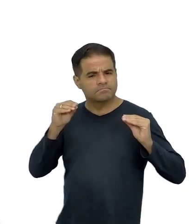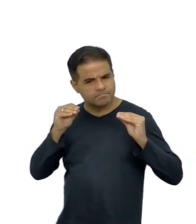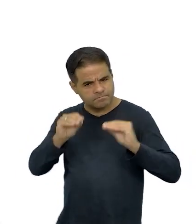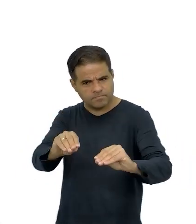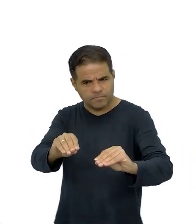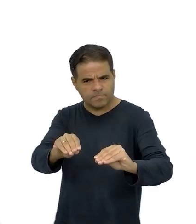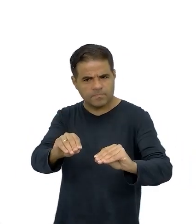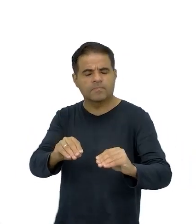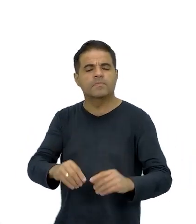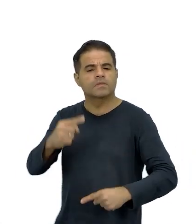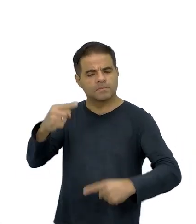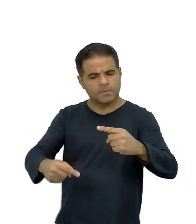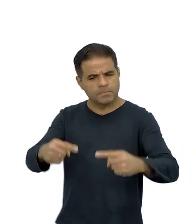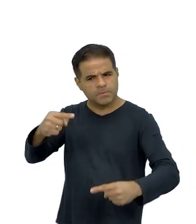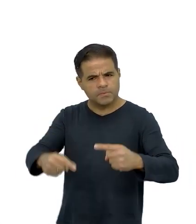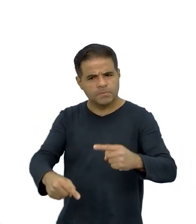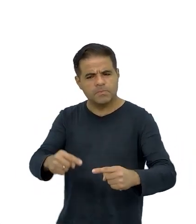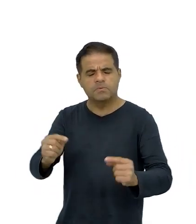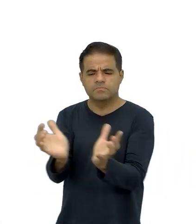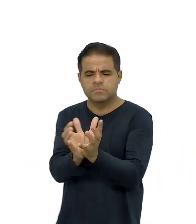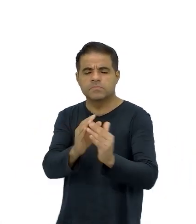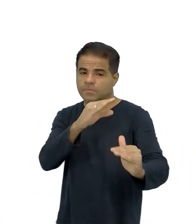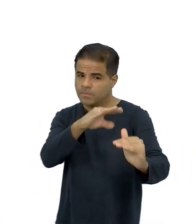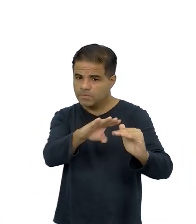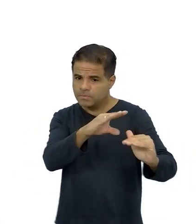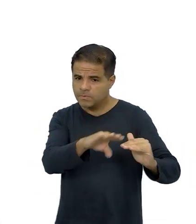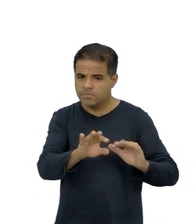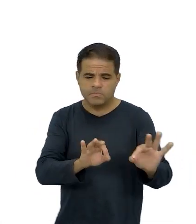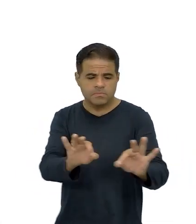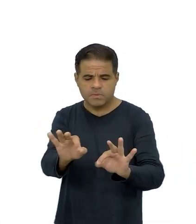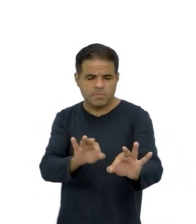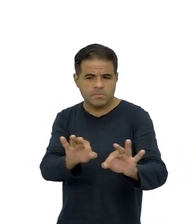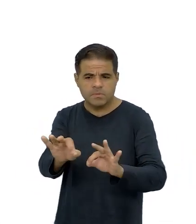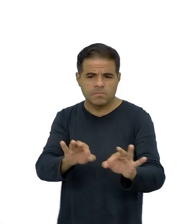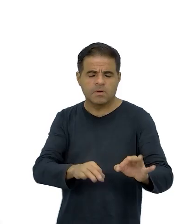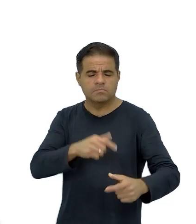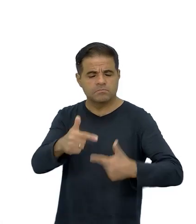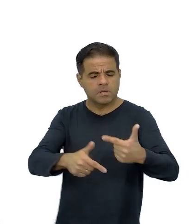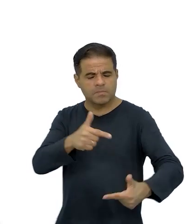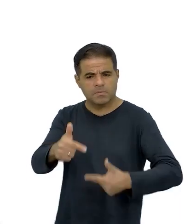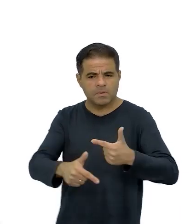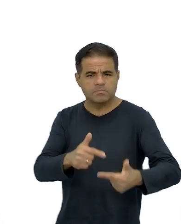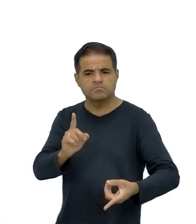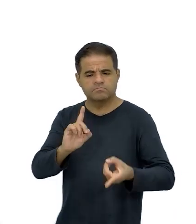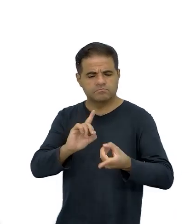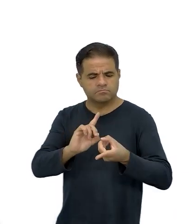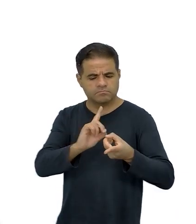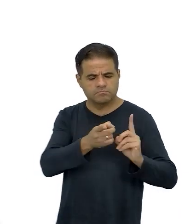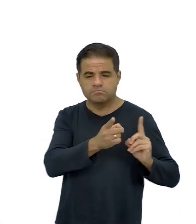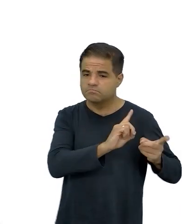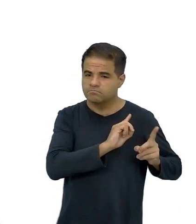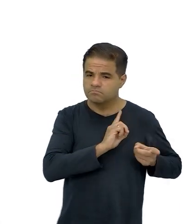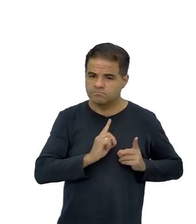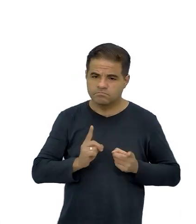envolvidas. Discutir encaminhamentos para o planejamento do trabalho didático.